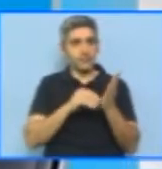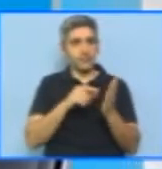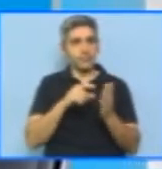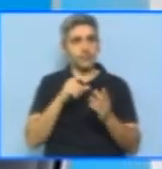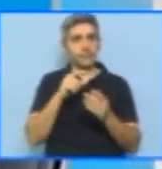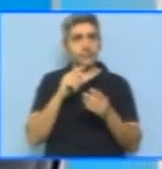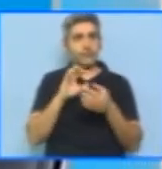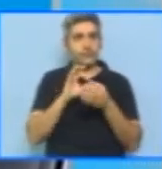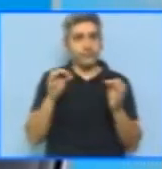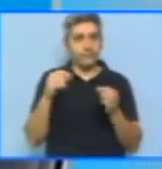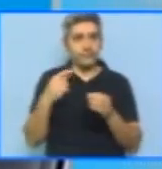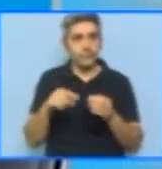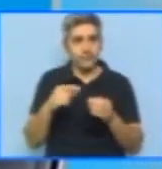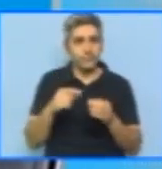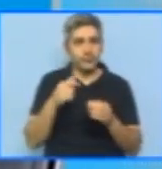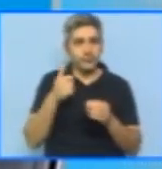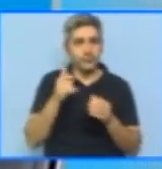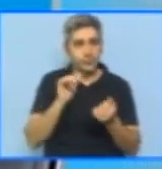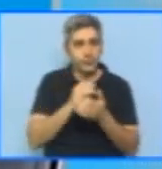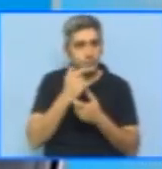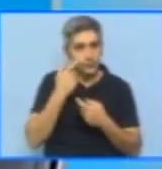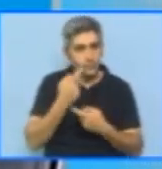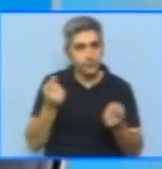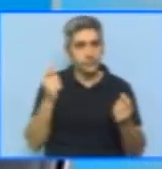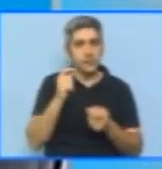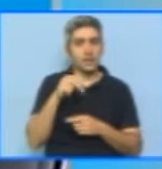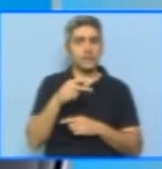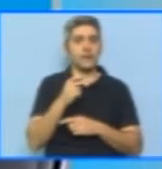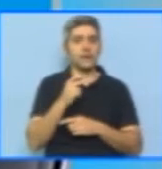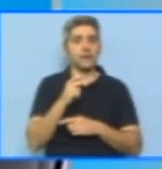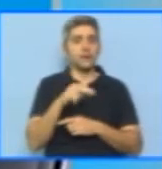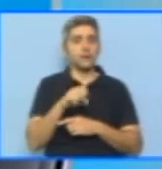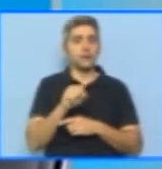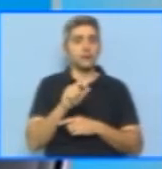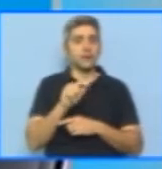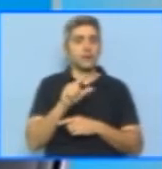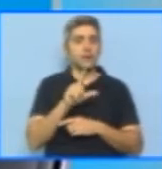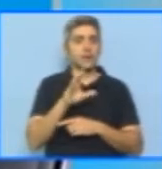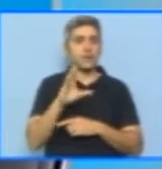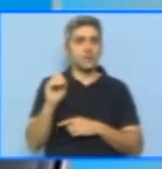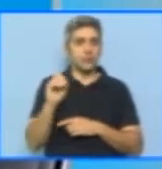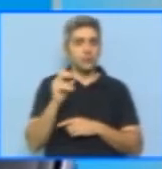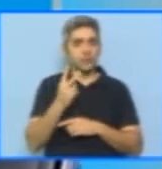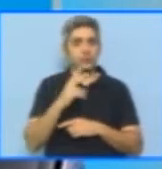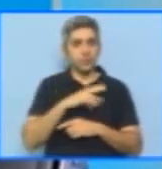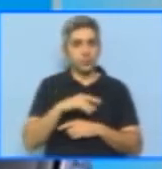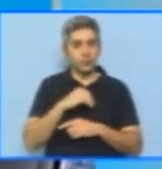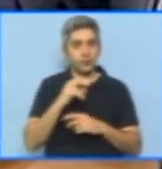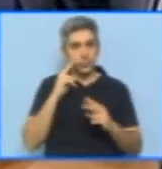tem sintonias muito grandes com essa boa notícia por excelência que é o Evangelho, e então são dois mundos que se encontram e que é preciso, de